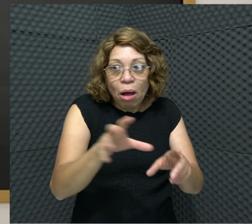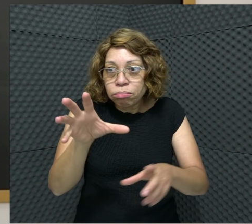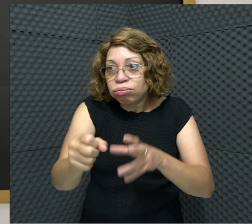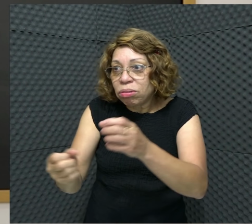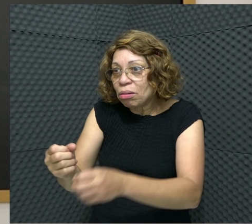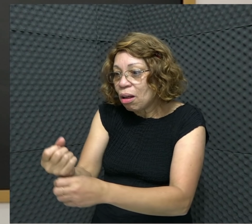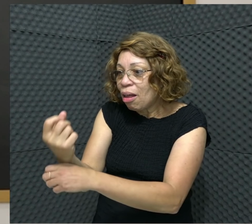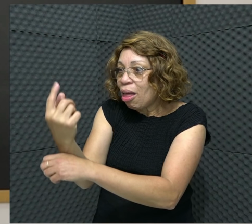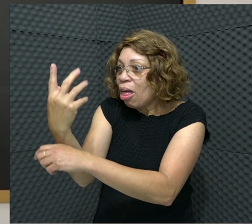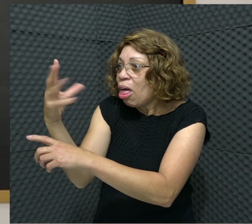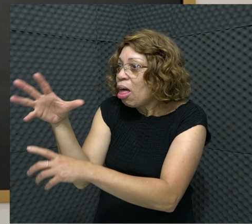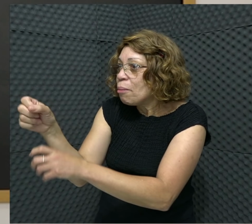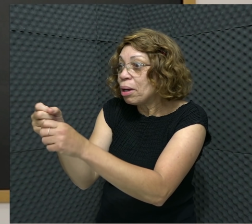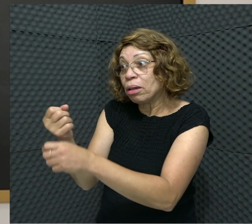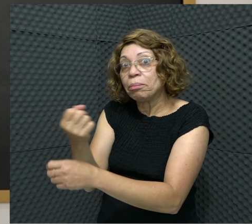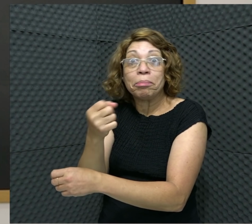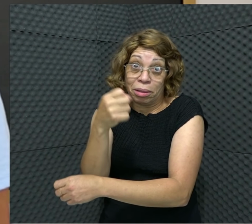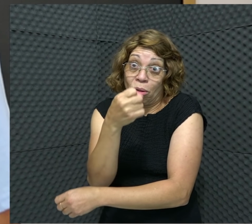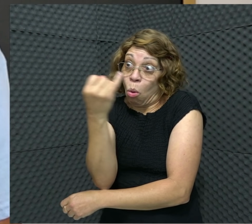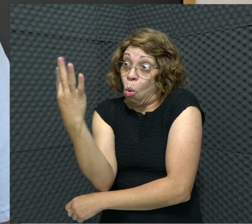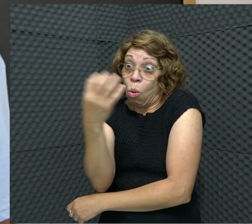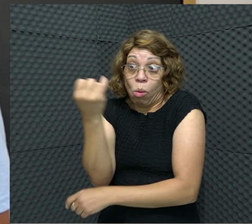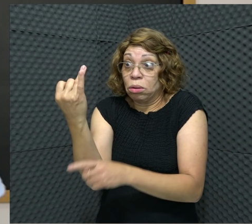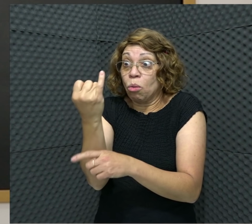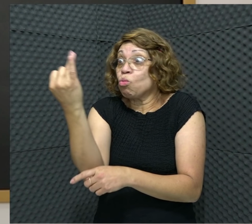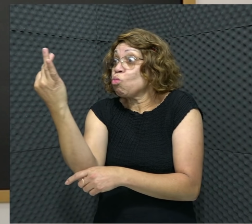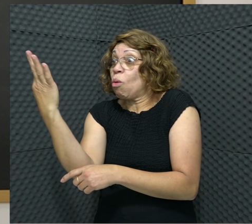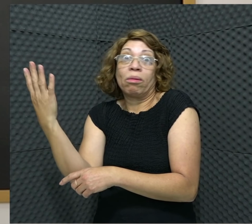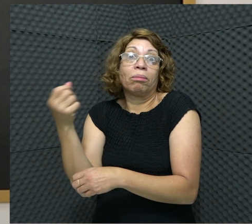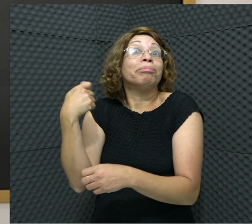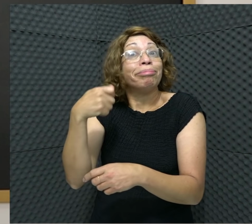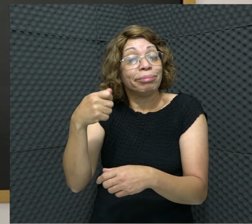de milho? Você tem que saber contar. Mas professor,